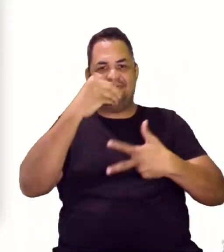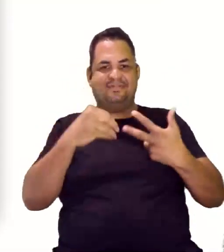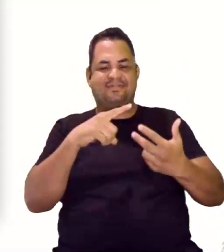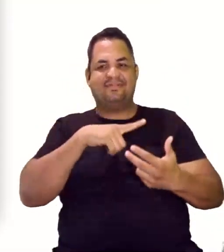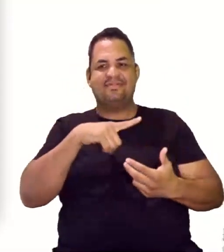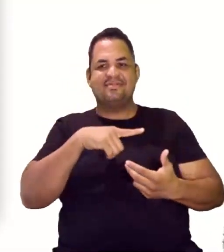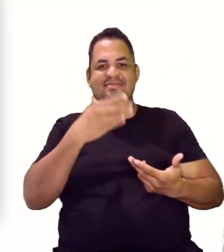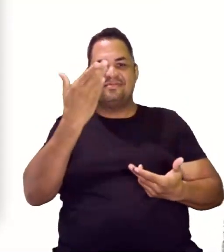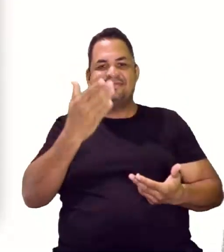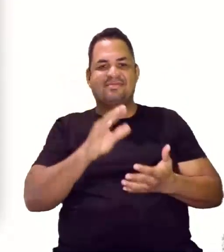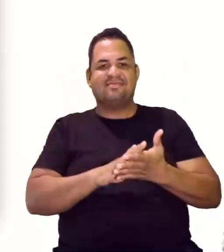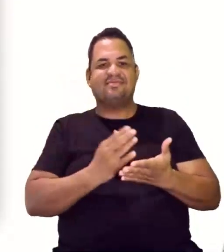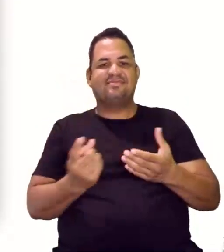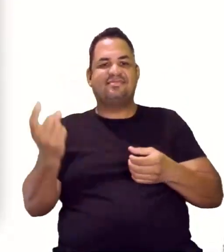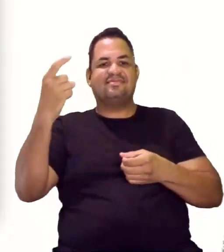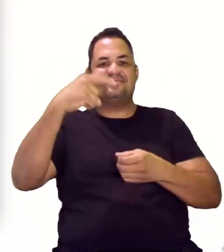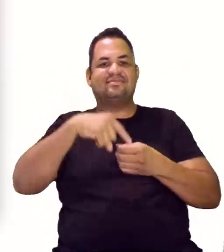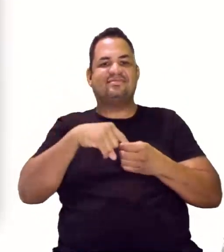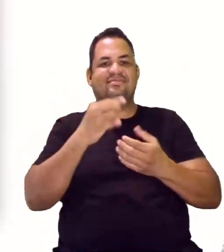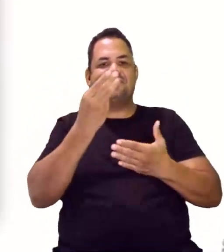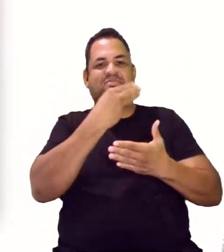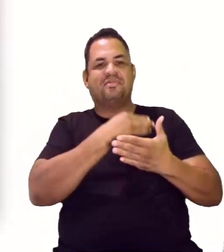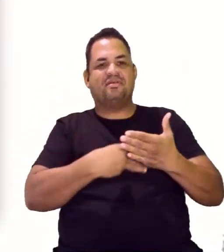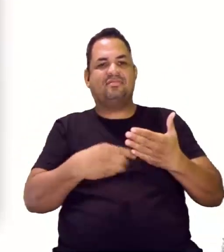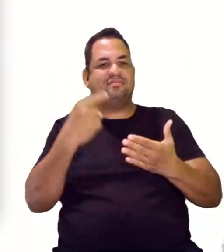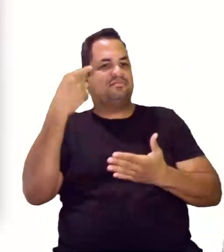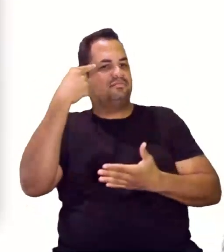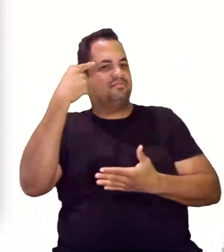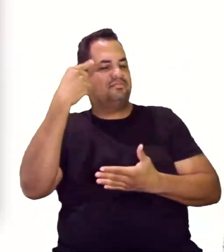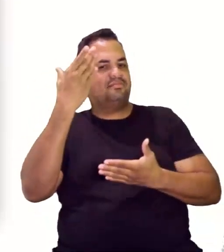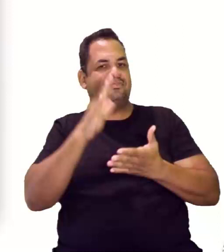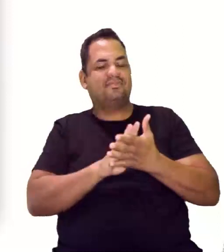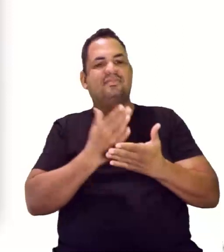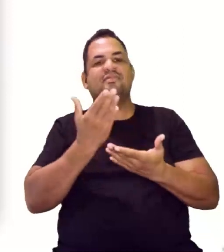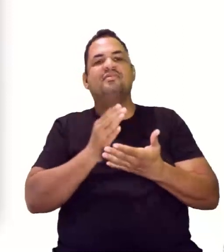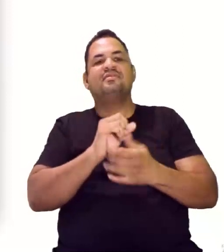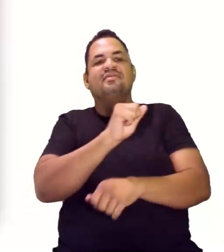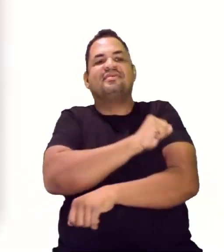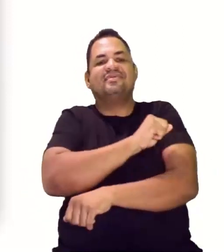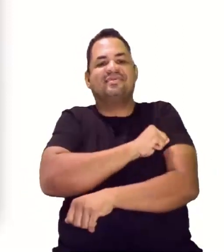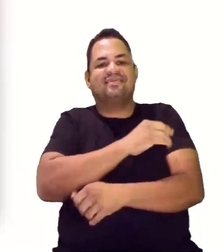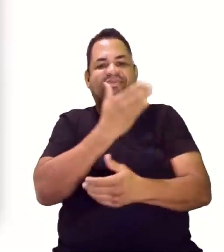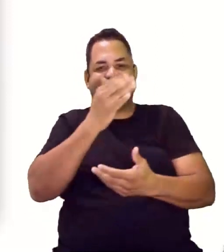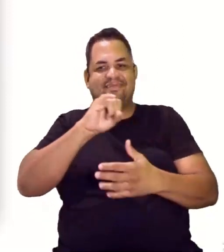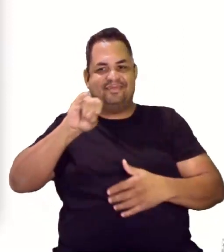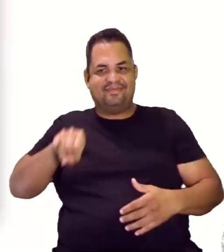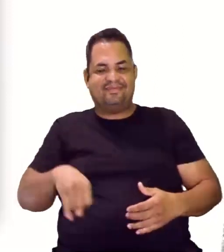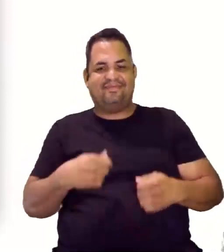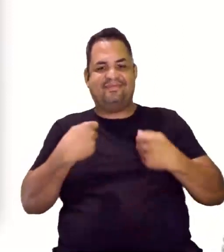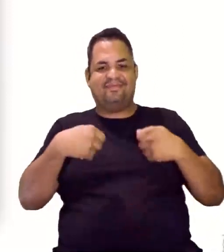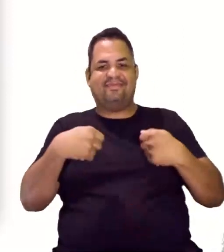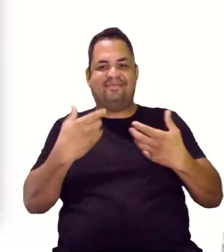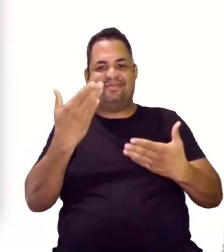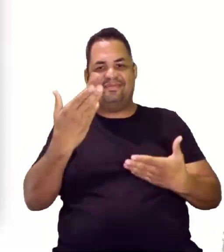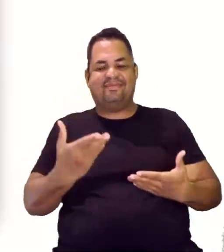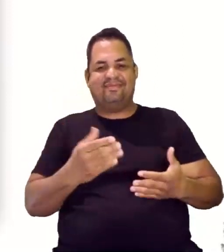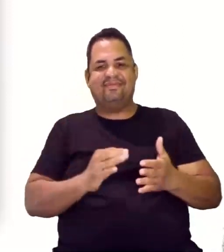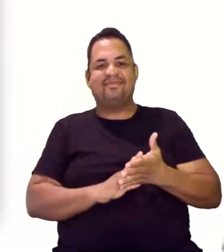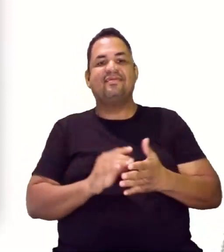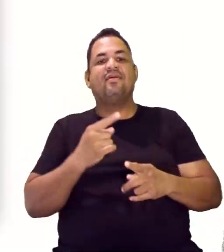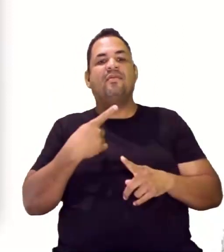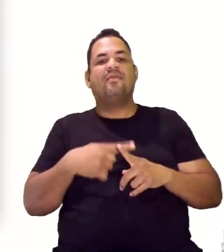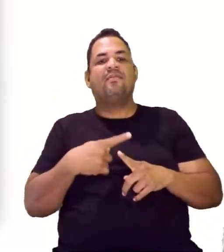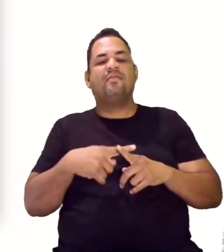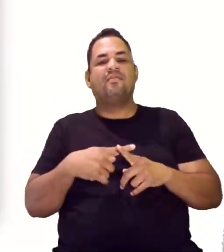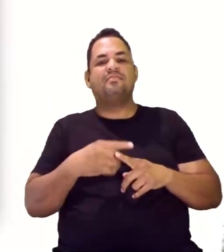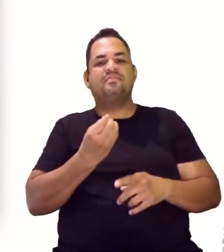lá. Temos aqui de volta os mapas mentais dos nossos alunos da Escola Tupã, porque a gente precisa aproveitar, né? Precisamos destacar.